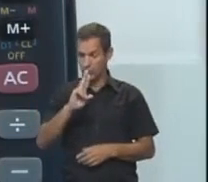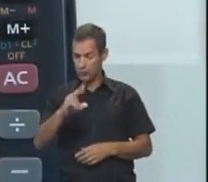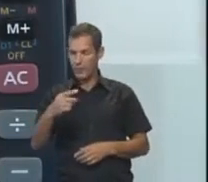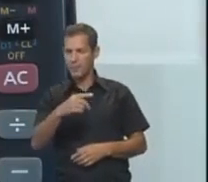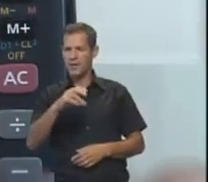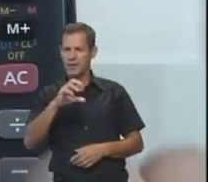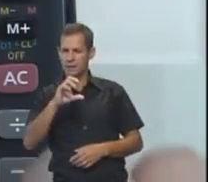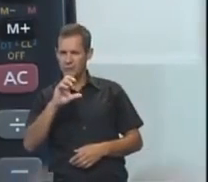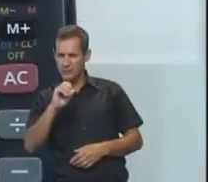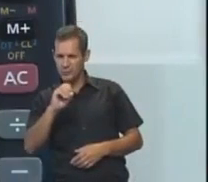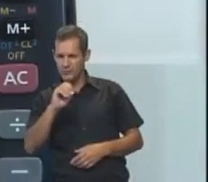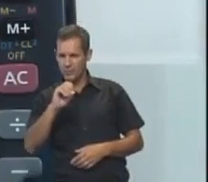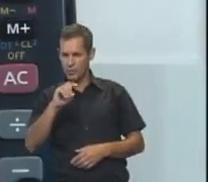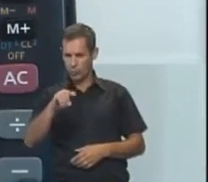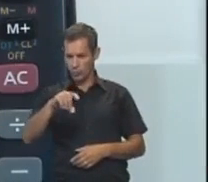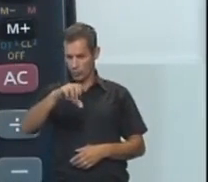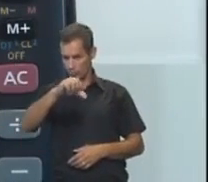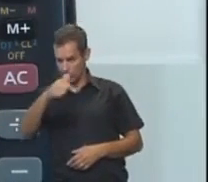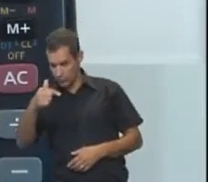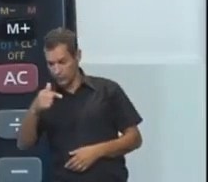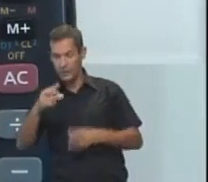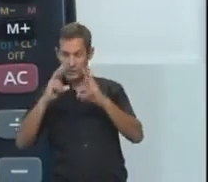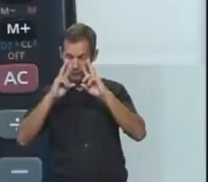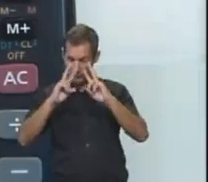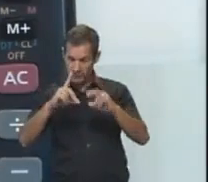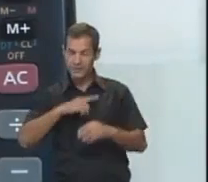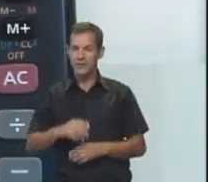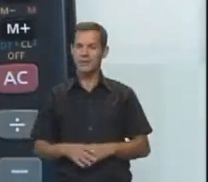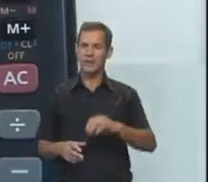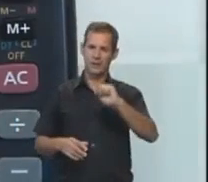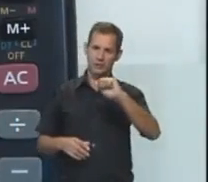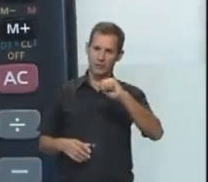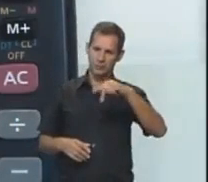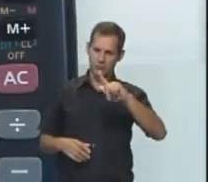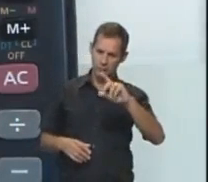menos 0,92. Obtendo, então, o ângulo de